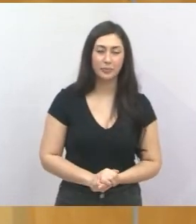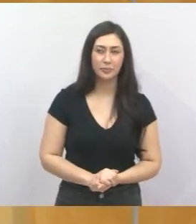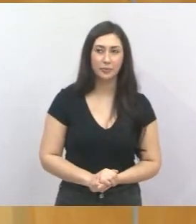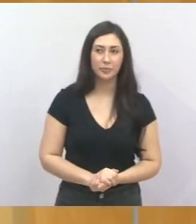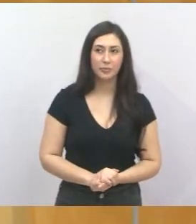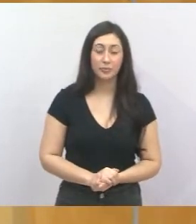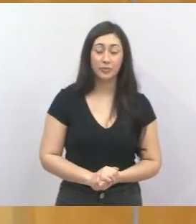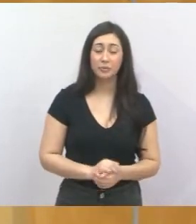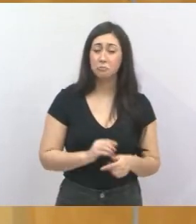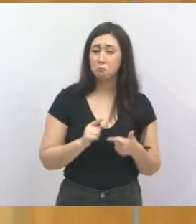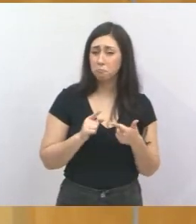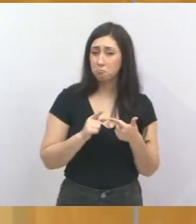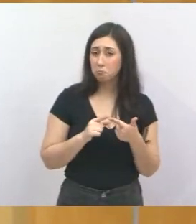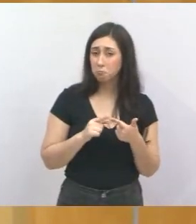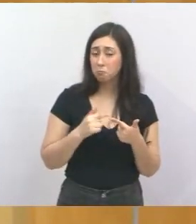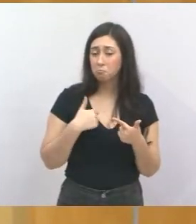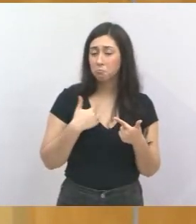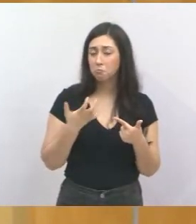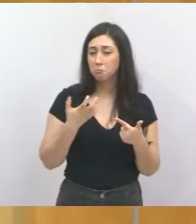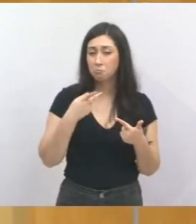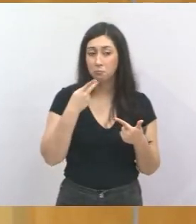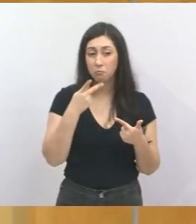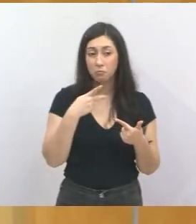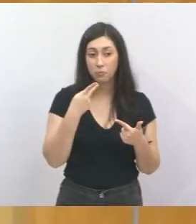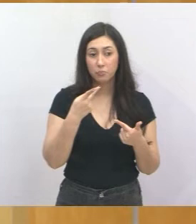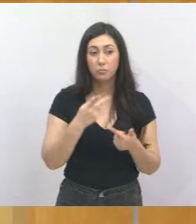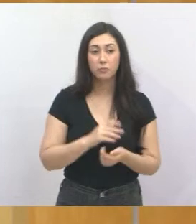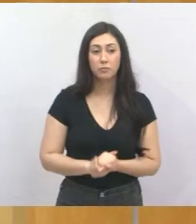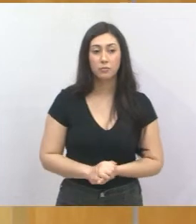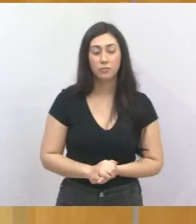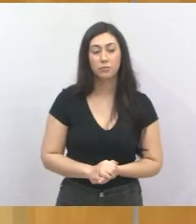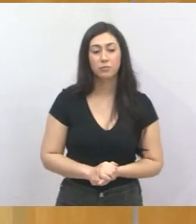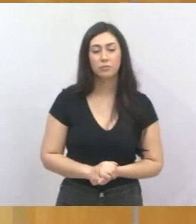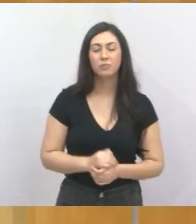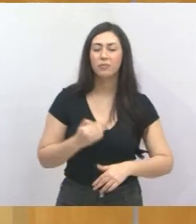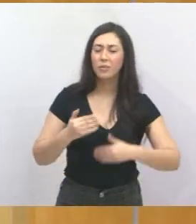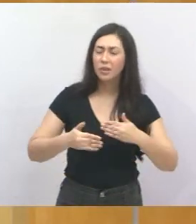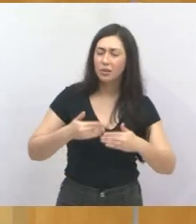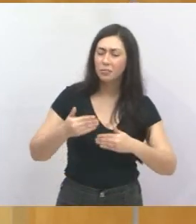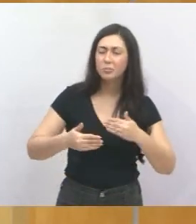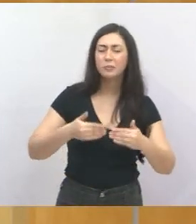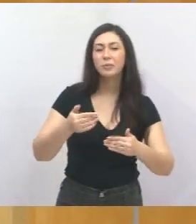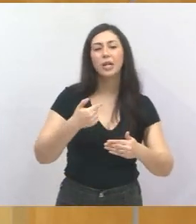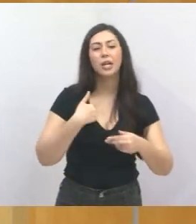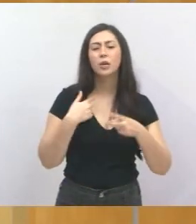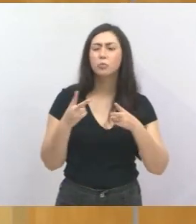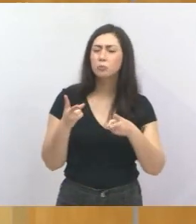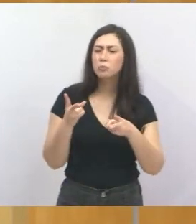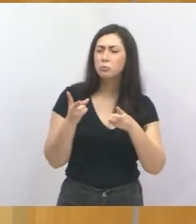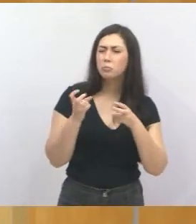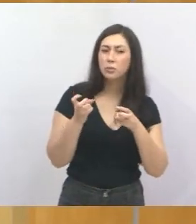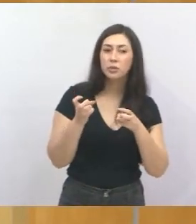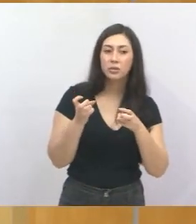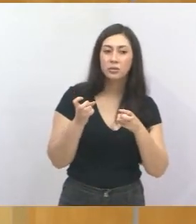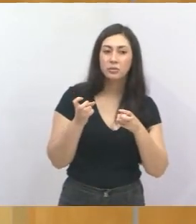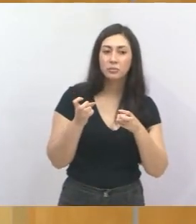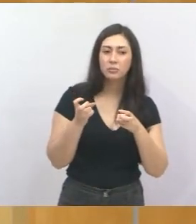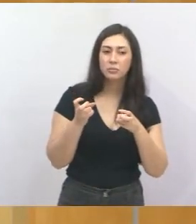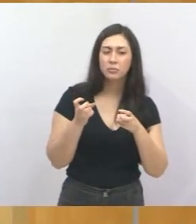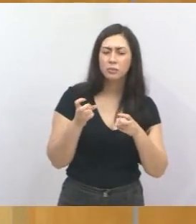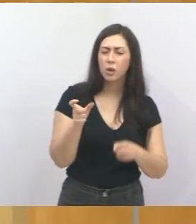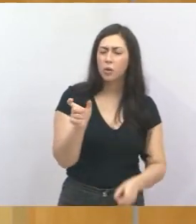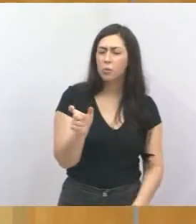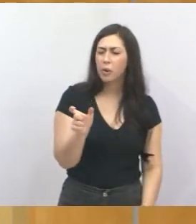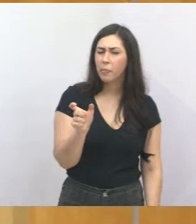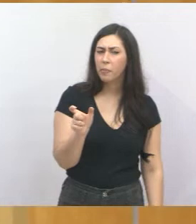E a segunda coisa que eu queria falar para vocês é que repetidamente eu ouvi uma palavra